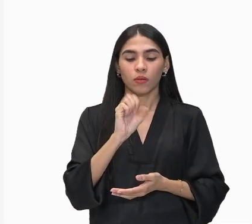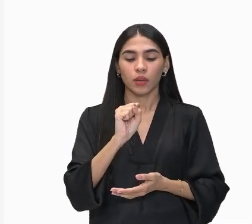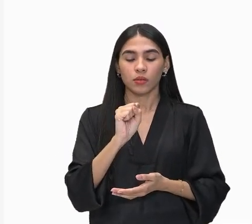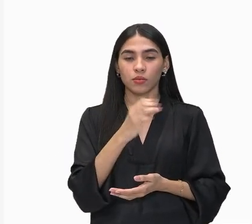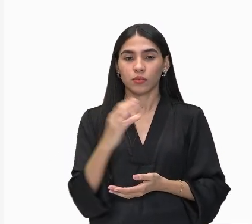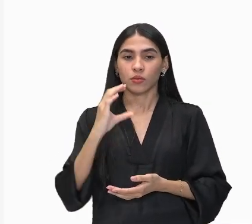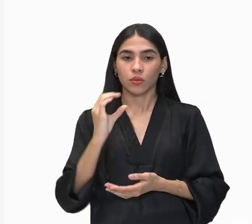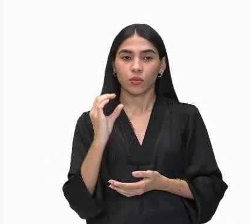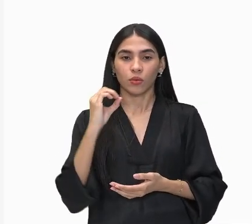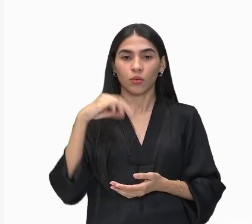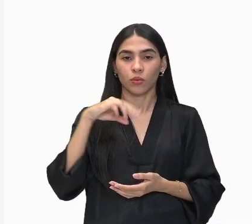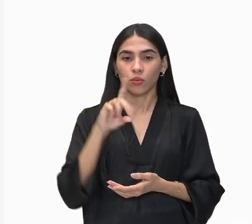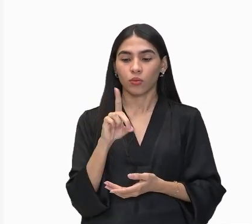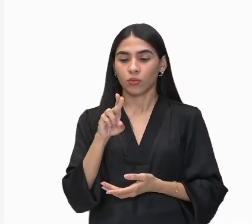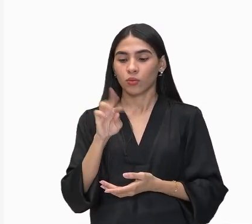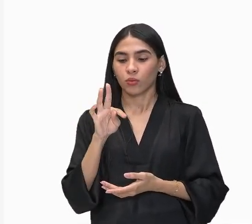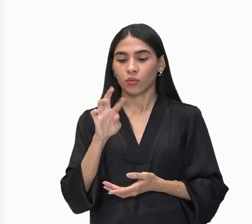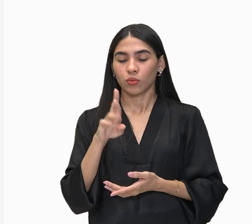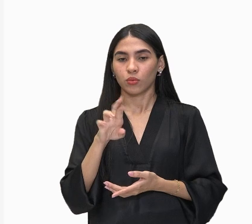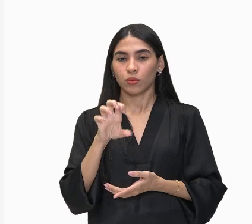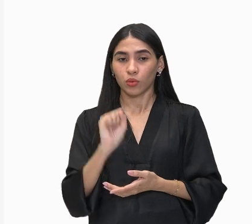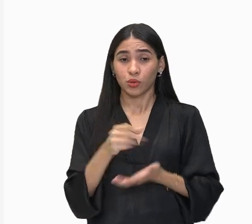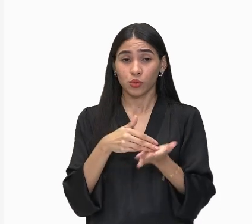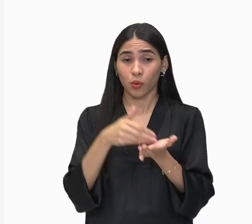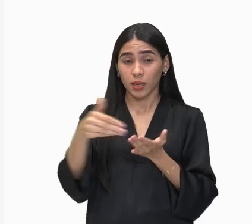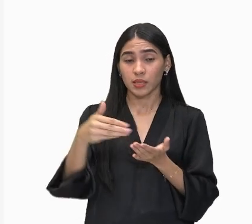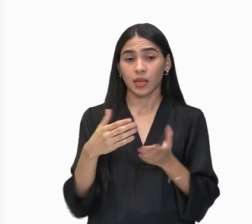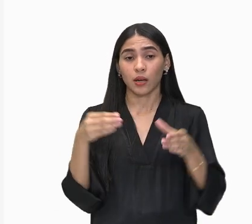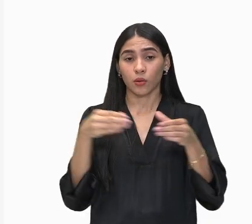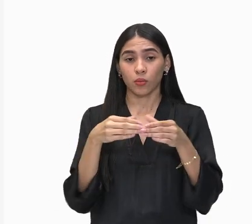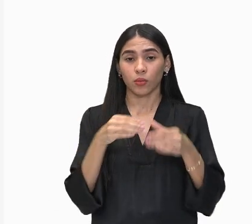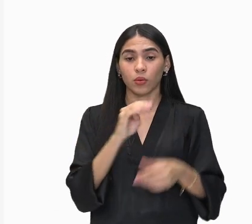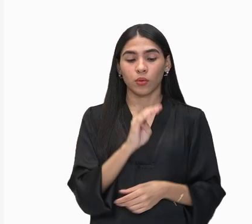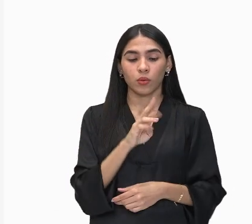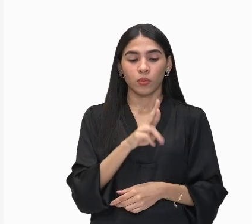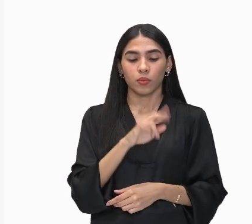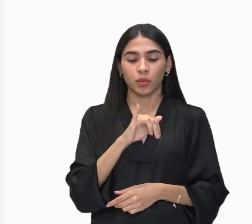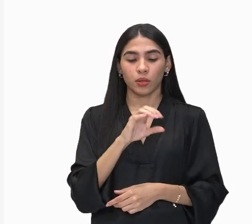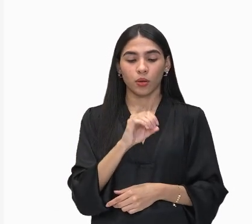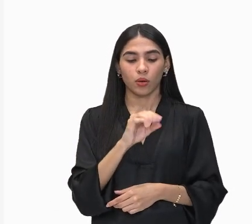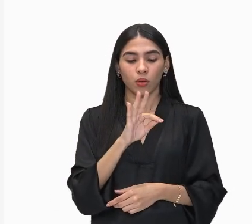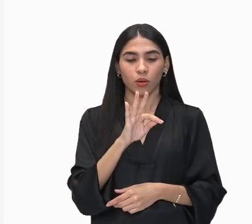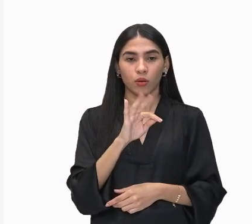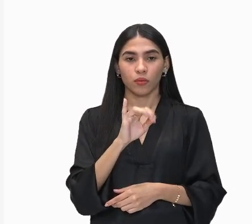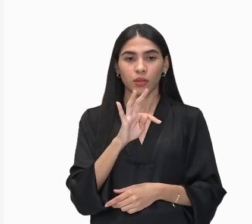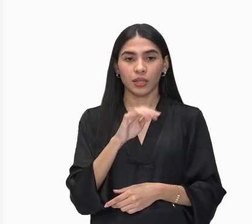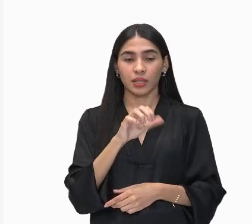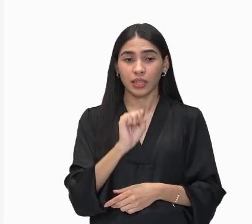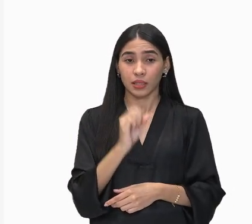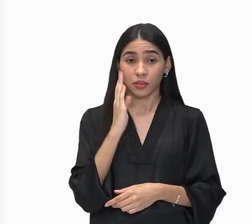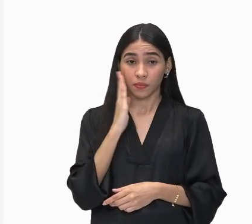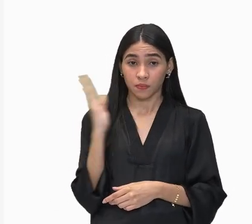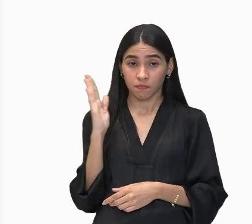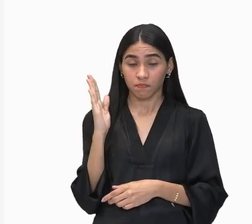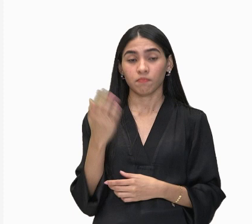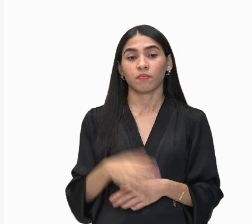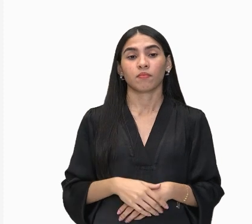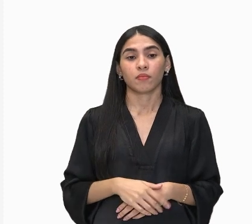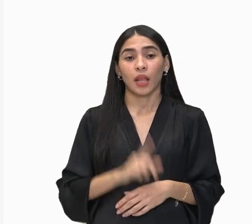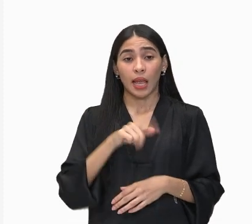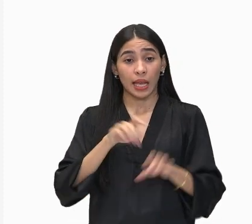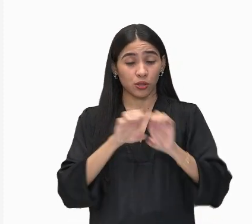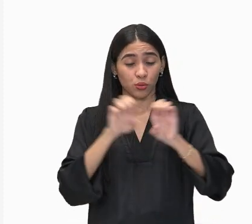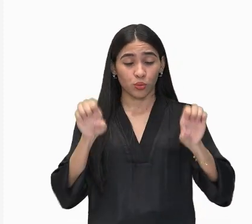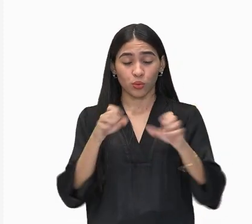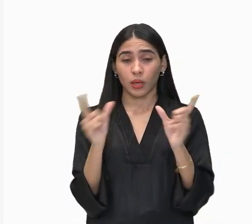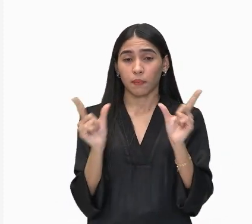briófitas. Então, as briófitas são indivíduos extremamente pequenos, vivem em ambientes úmidos